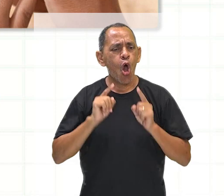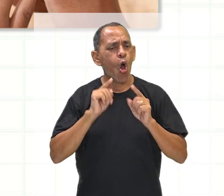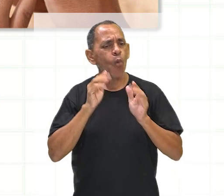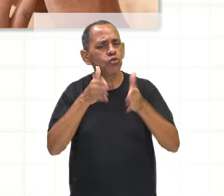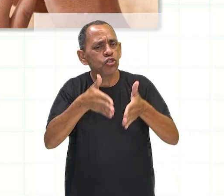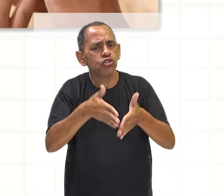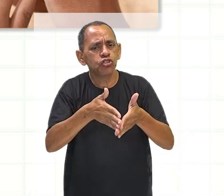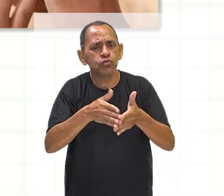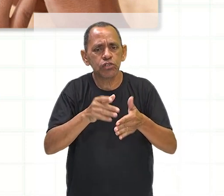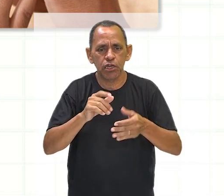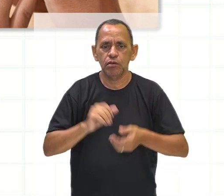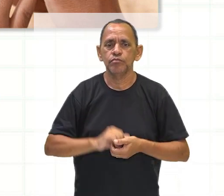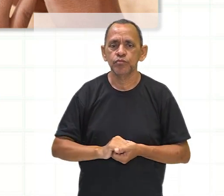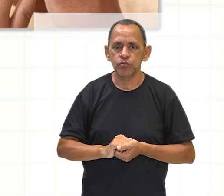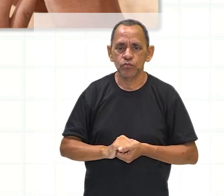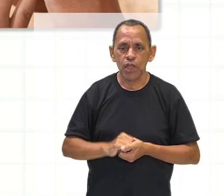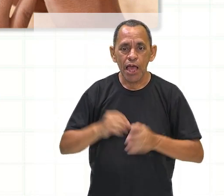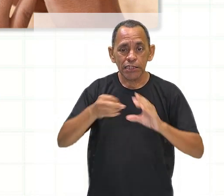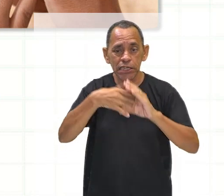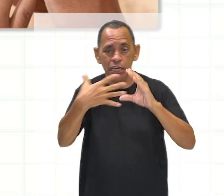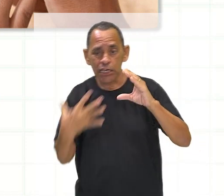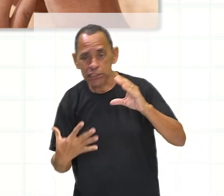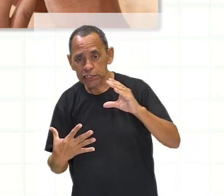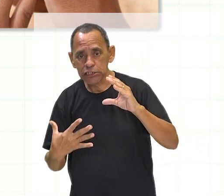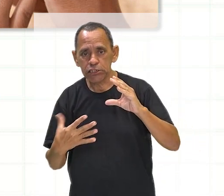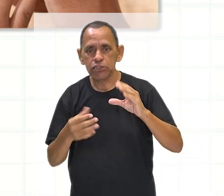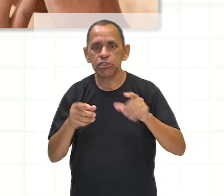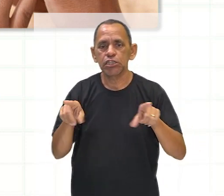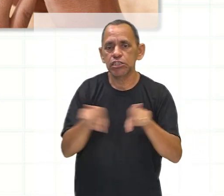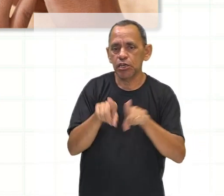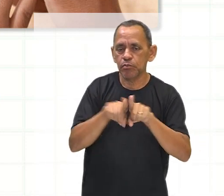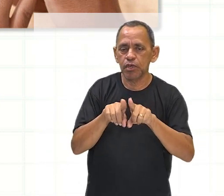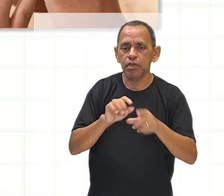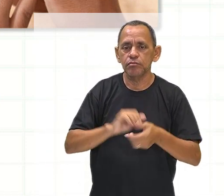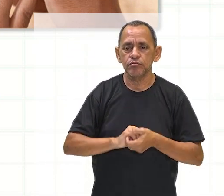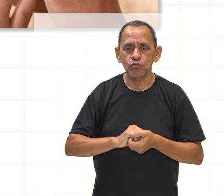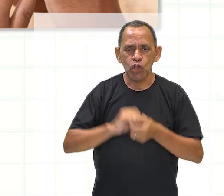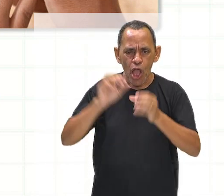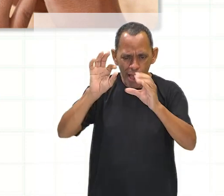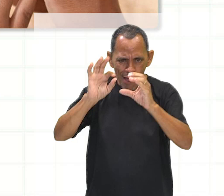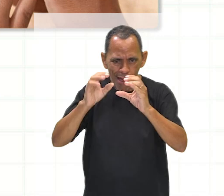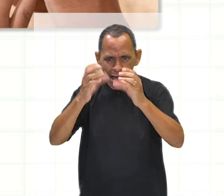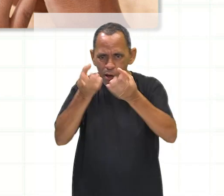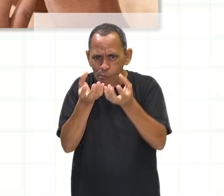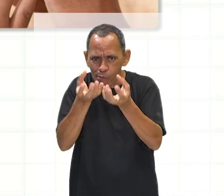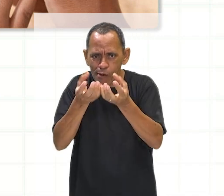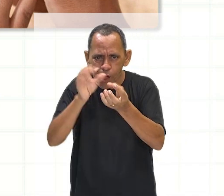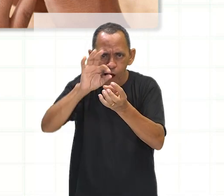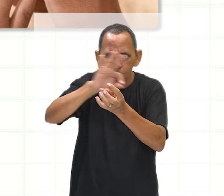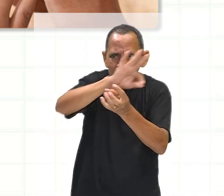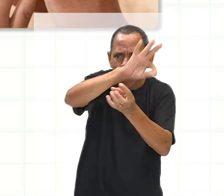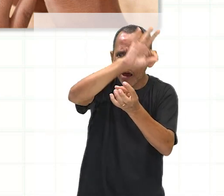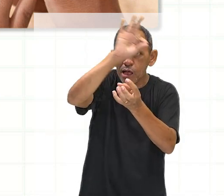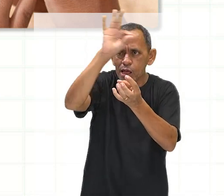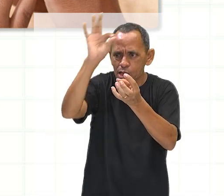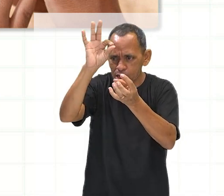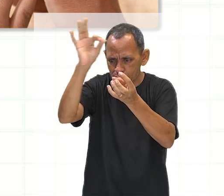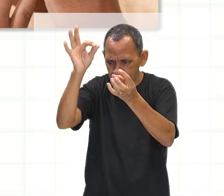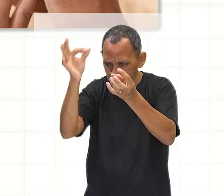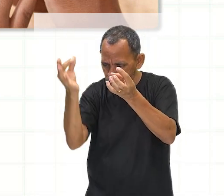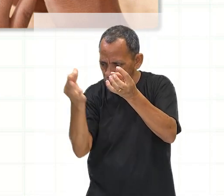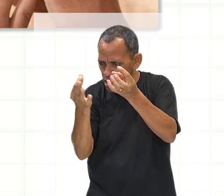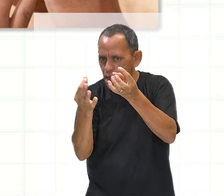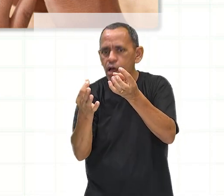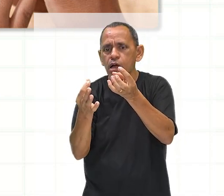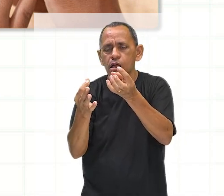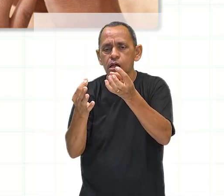órgãos genitais, a descida dos testículos para a bolsa escrotal e o aparecimento das características